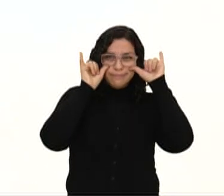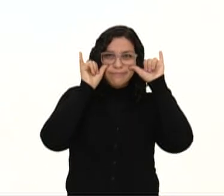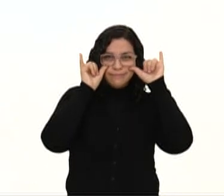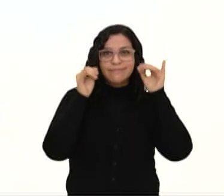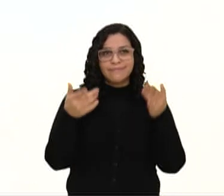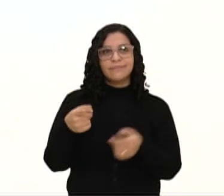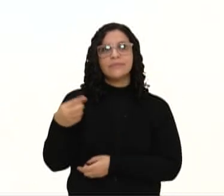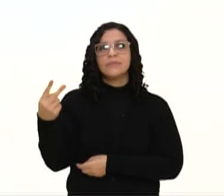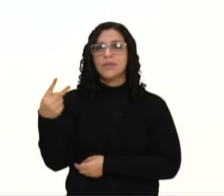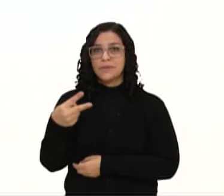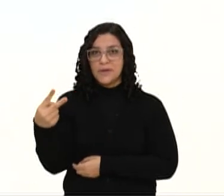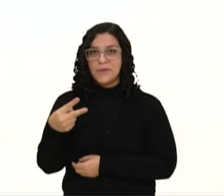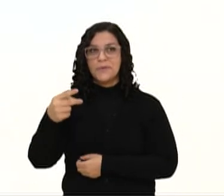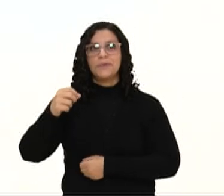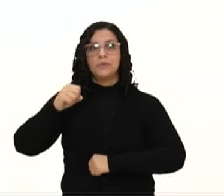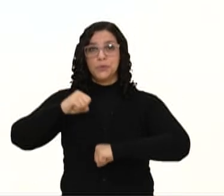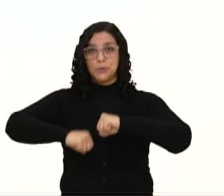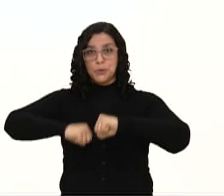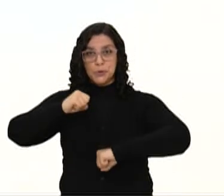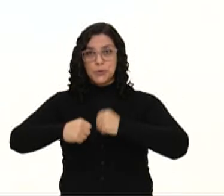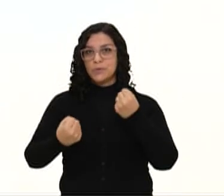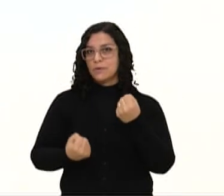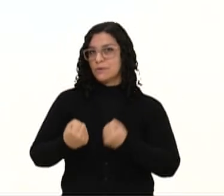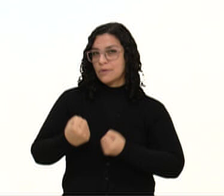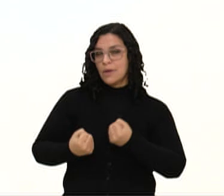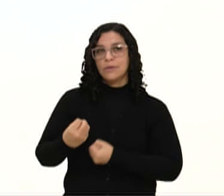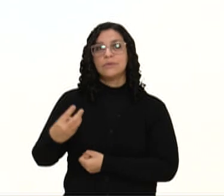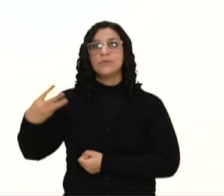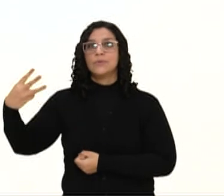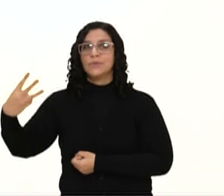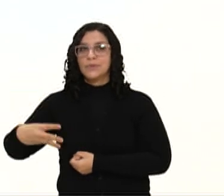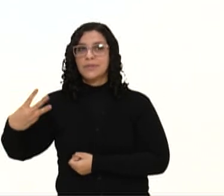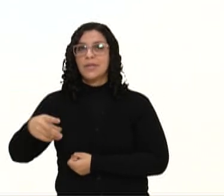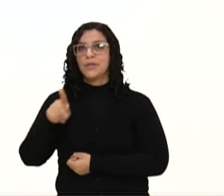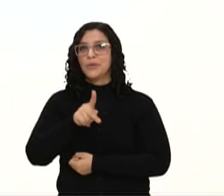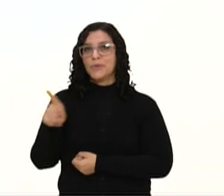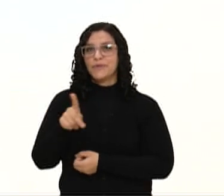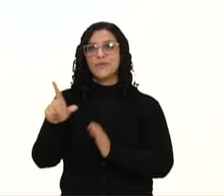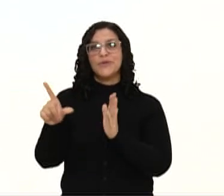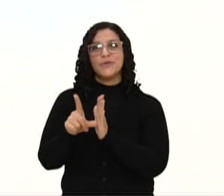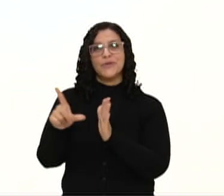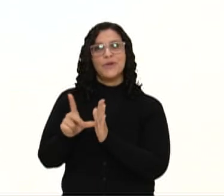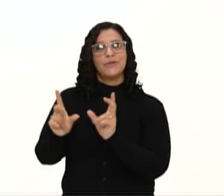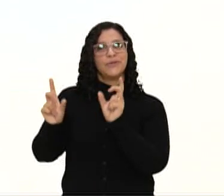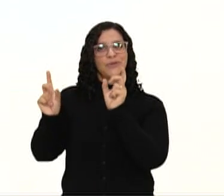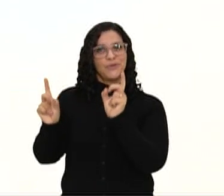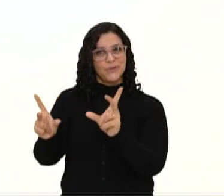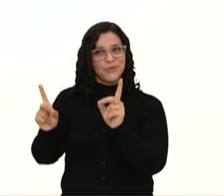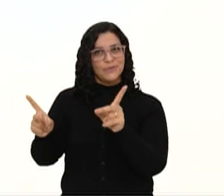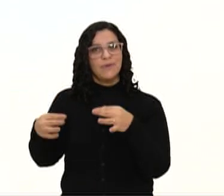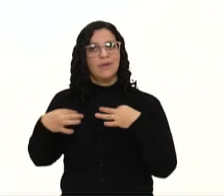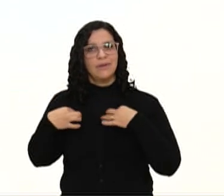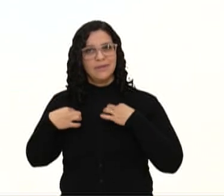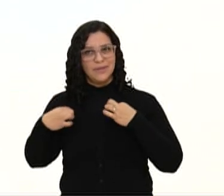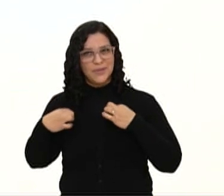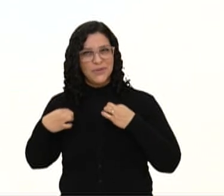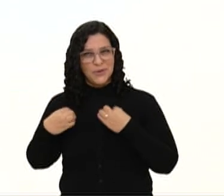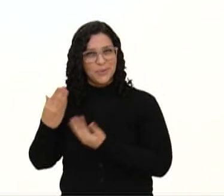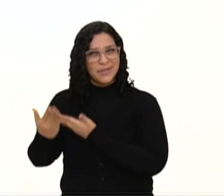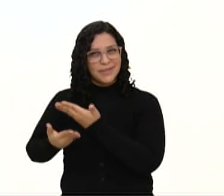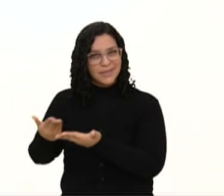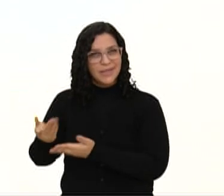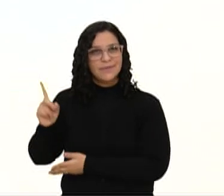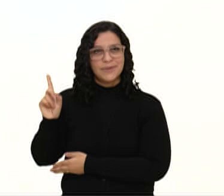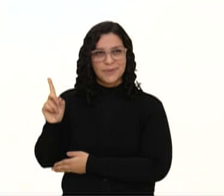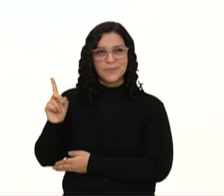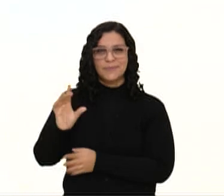a pecuária. Do setor secundário, a indústria de carros. Do setor terciário lá, o professor com prestação de serviço e